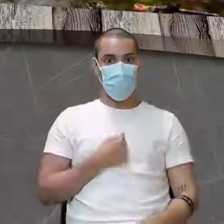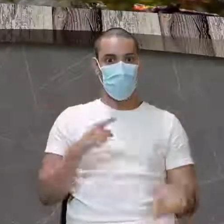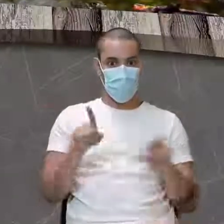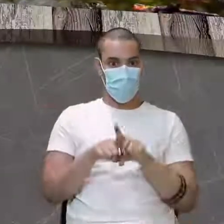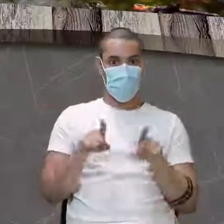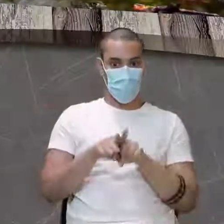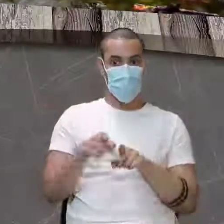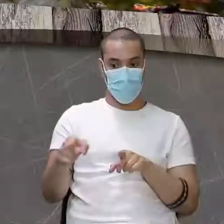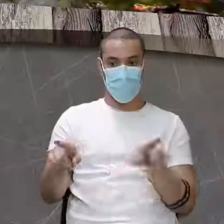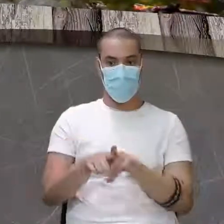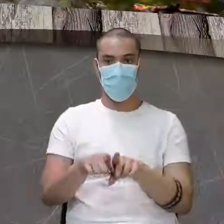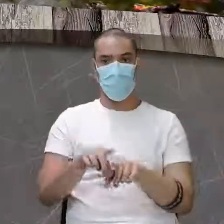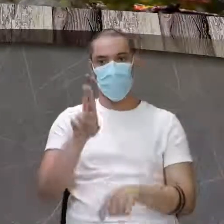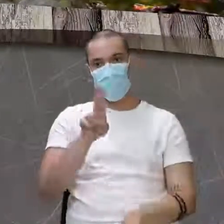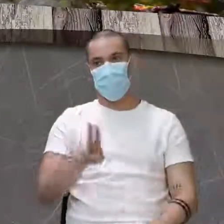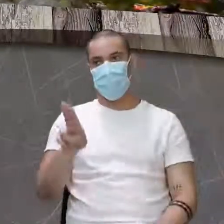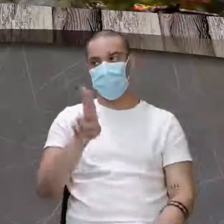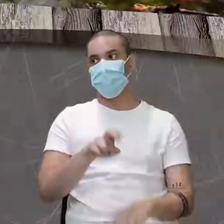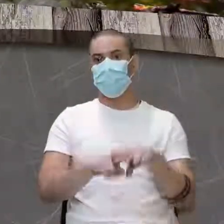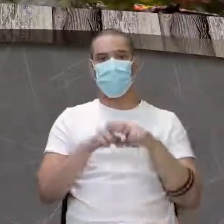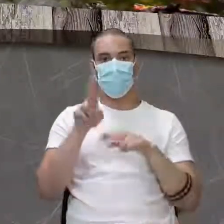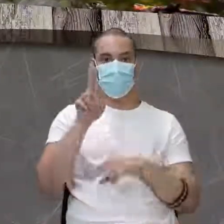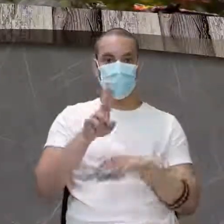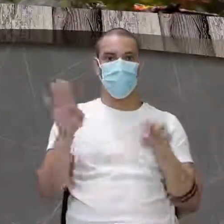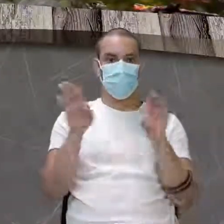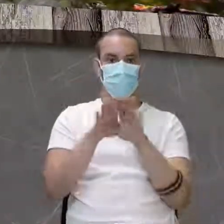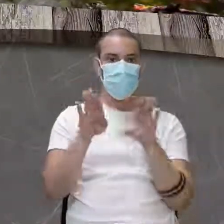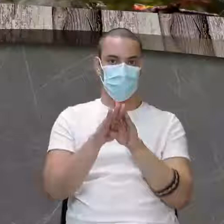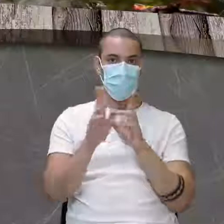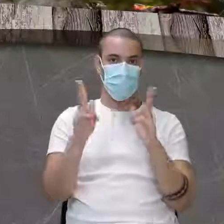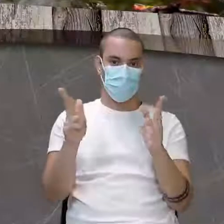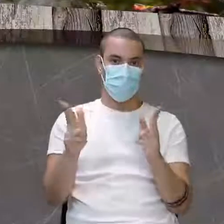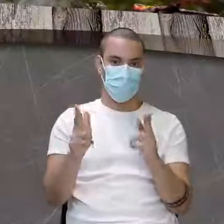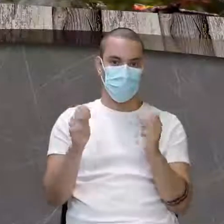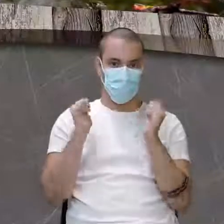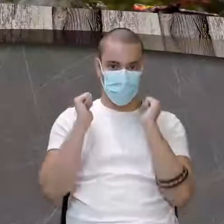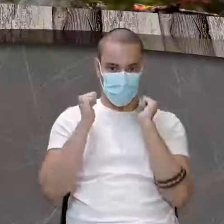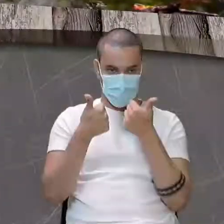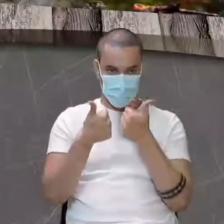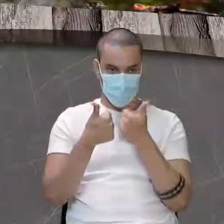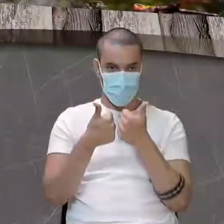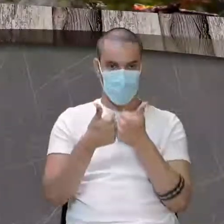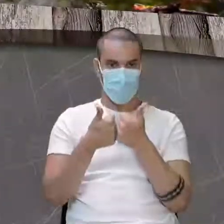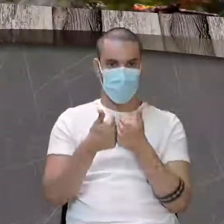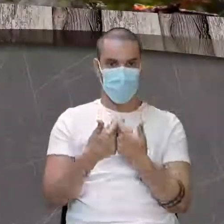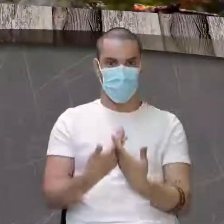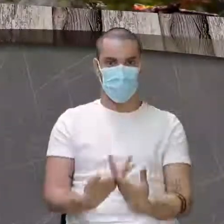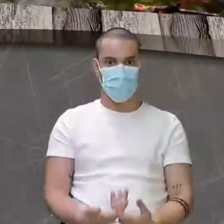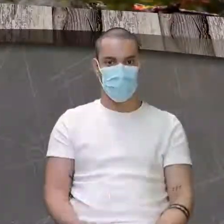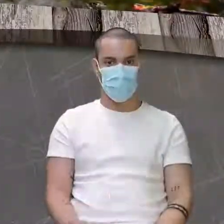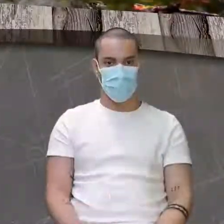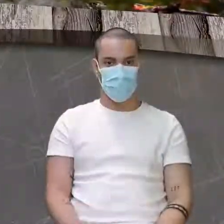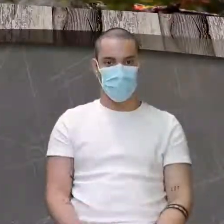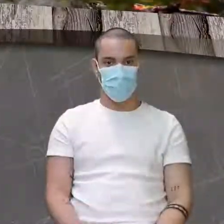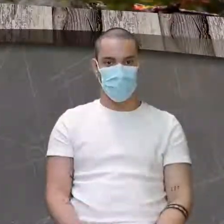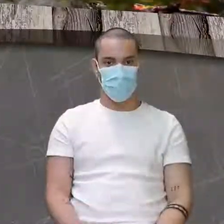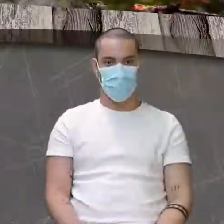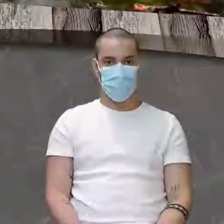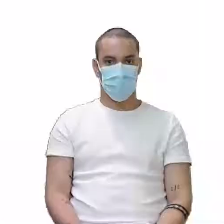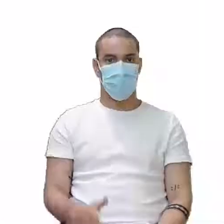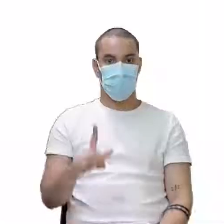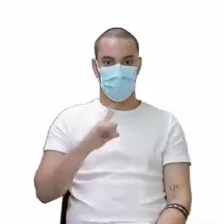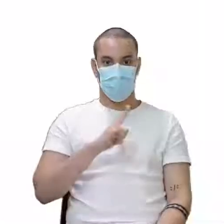elas também respiram, né? Então, elas vão utilizar também o oxigênio. Perfeito? Aí, aqui a gente tem